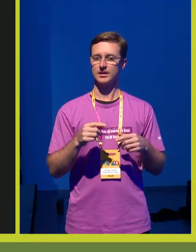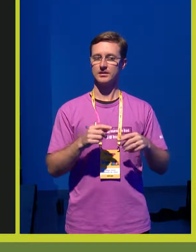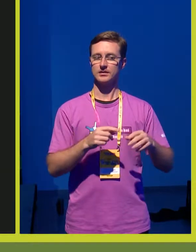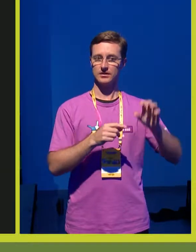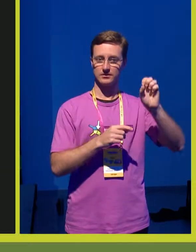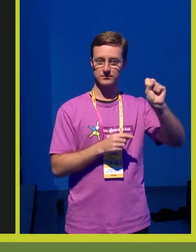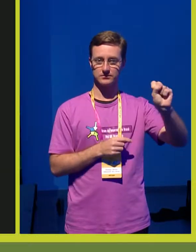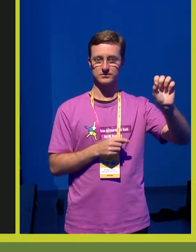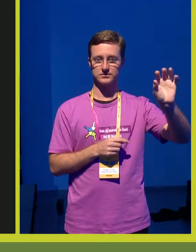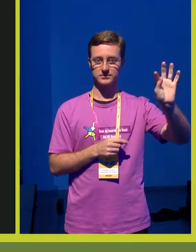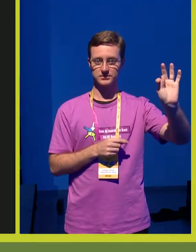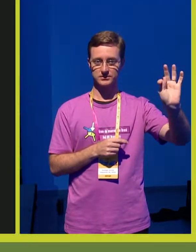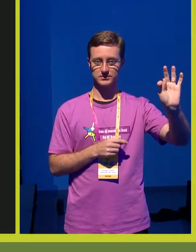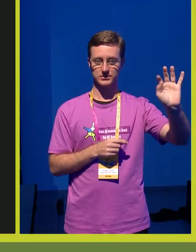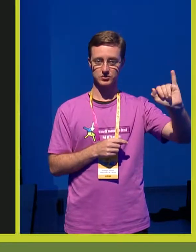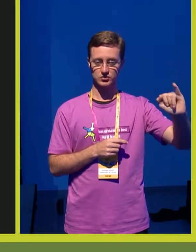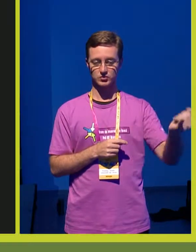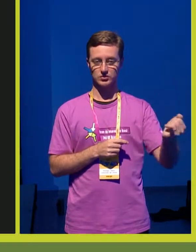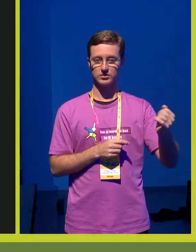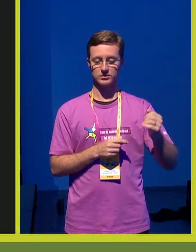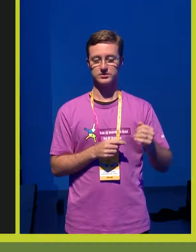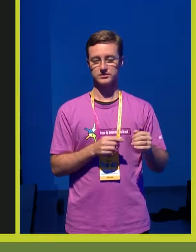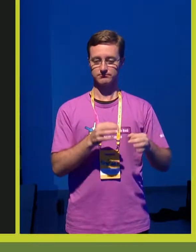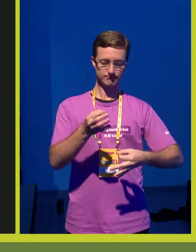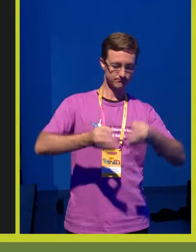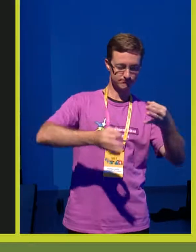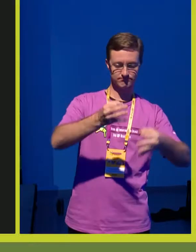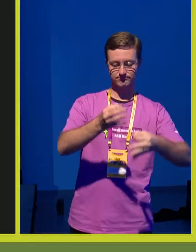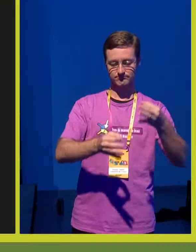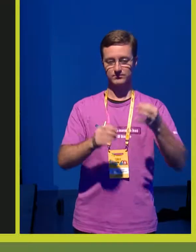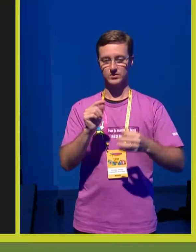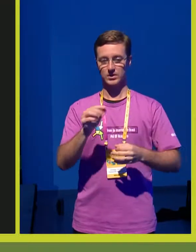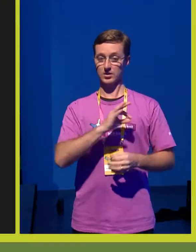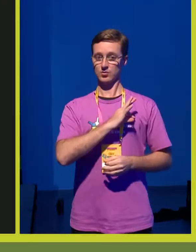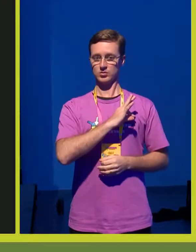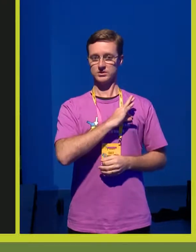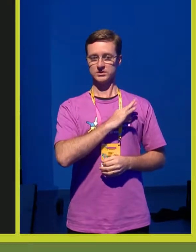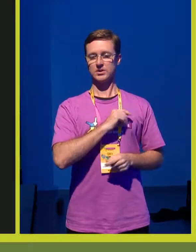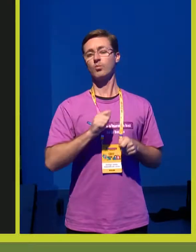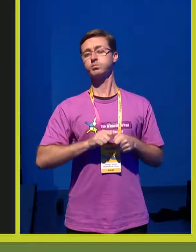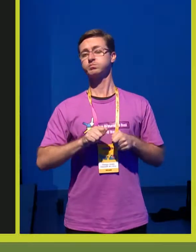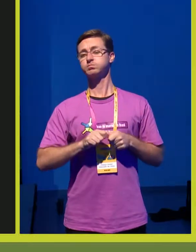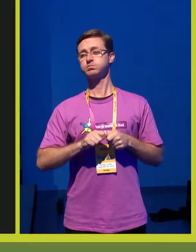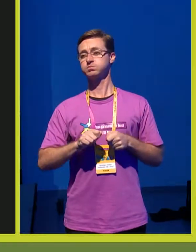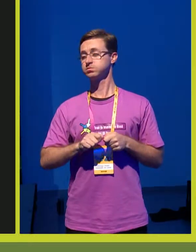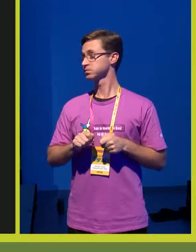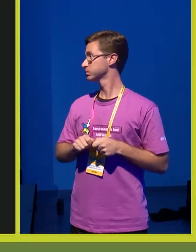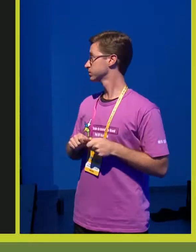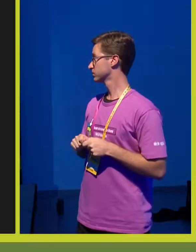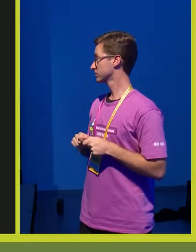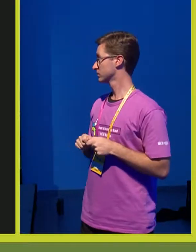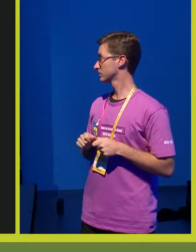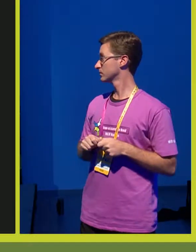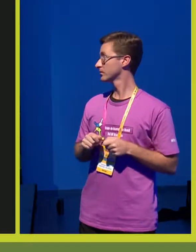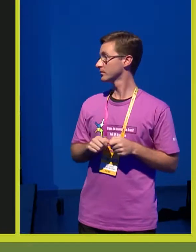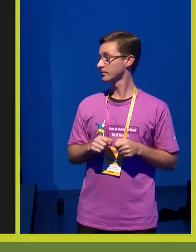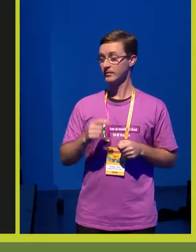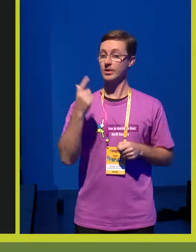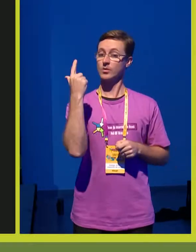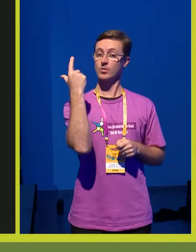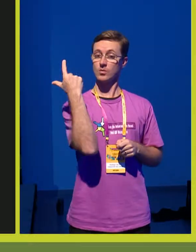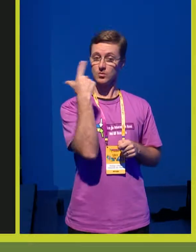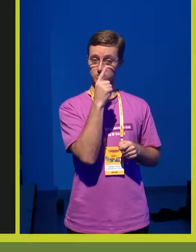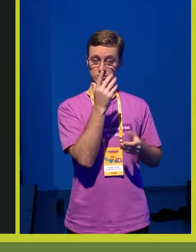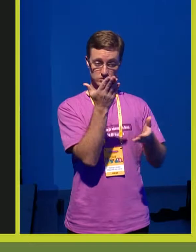STJ recentemente o que aqui uma autoridade policial fez conseguiu uma ordem judicial